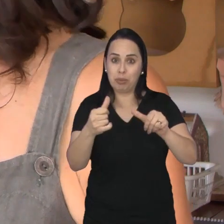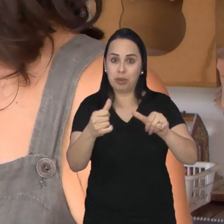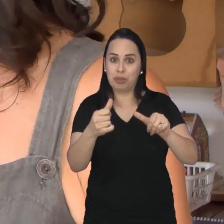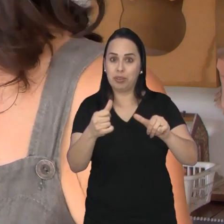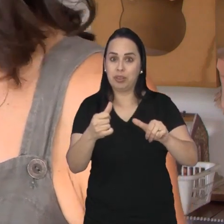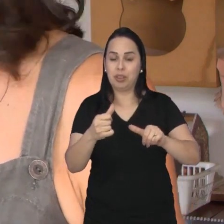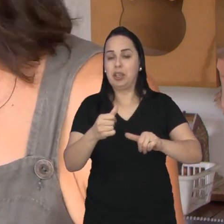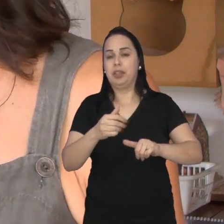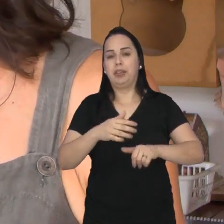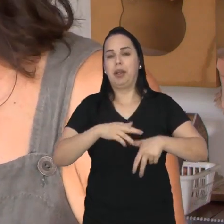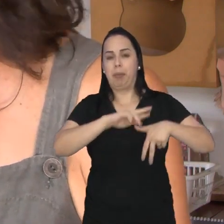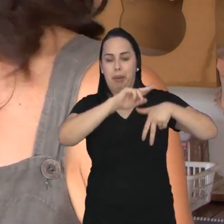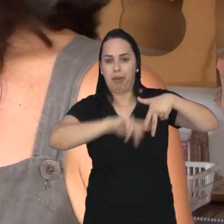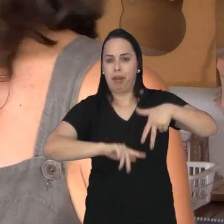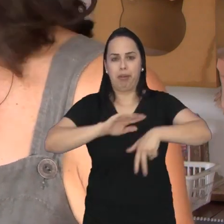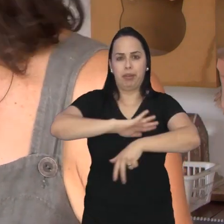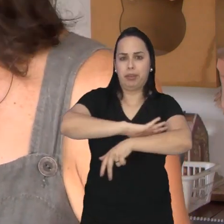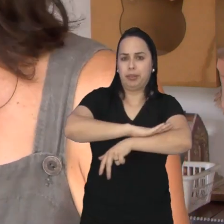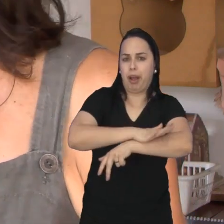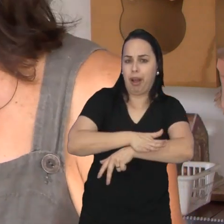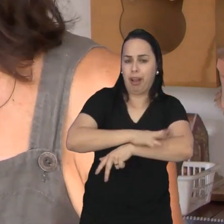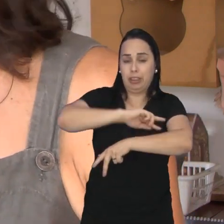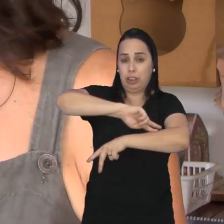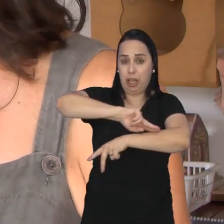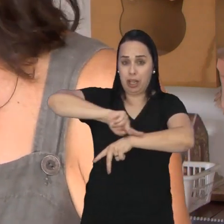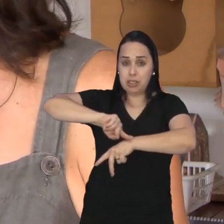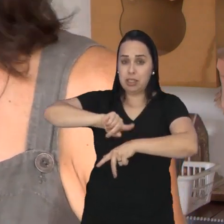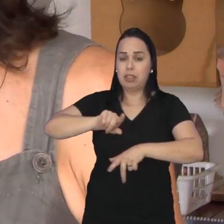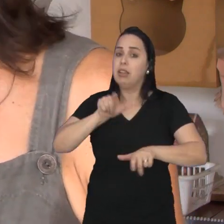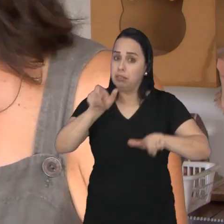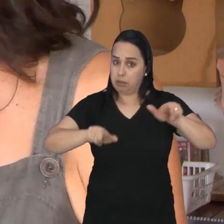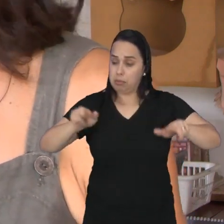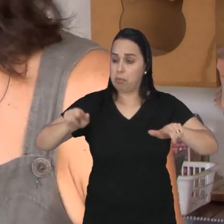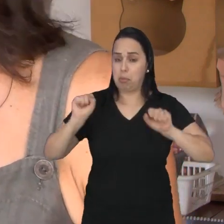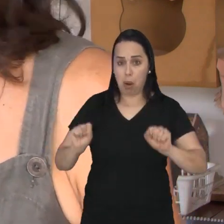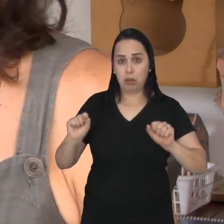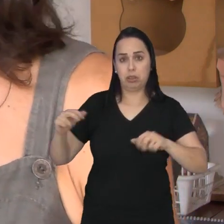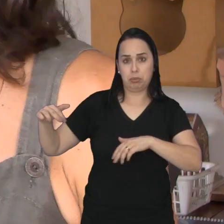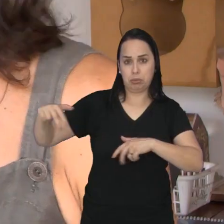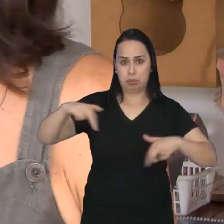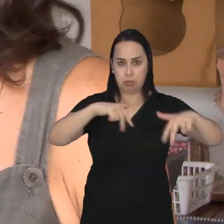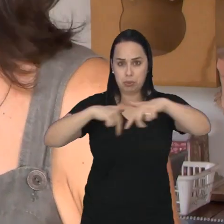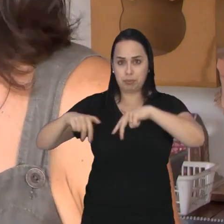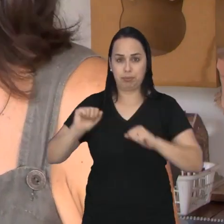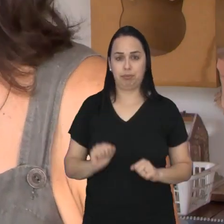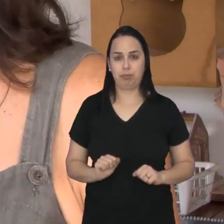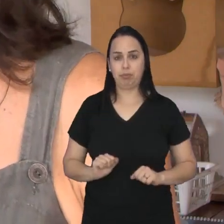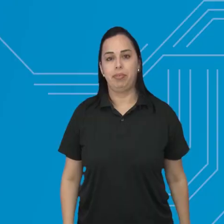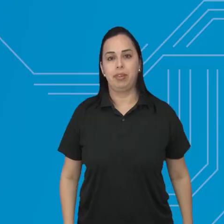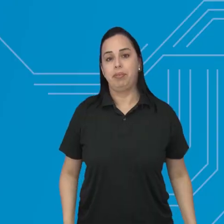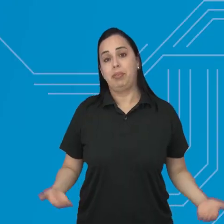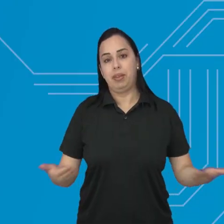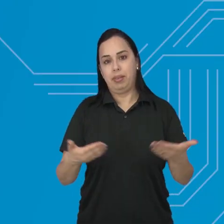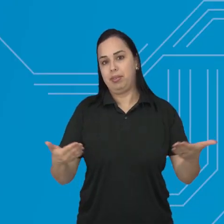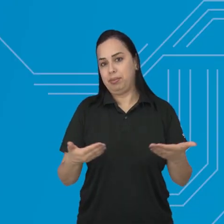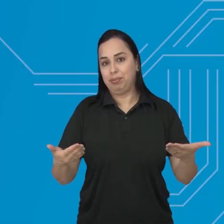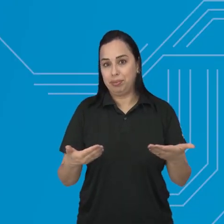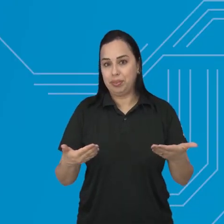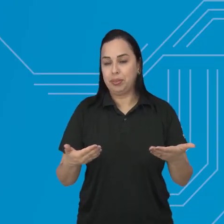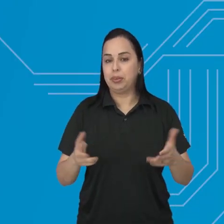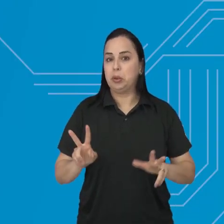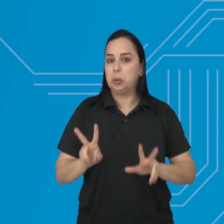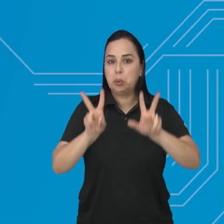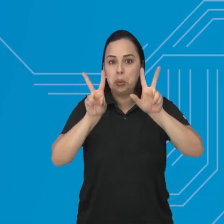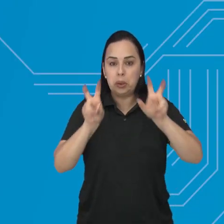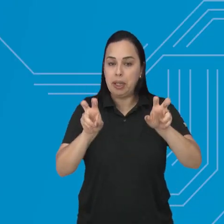é pensar que todo mundo, independente de gênero, raça, cor, idade, tem direito à circulação. Agora a gente abre